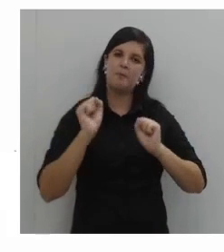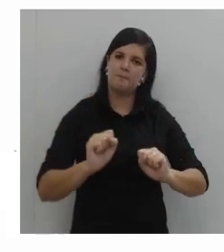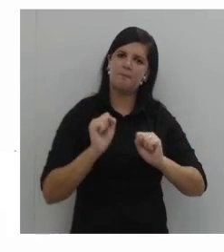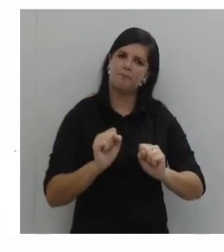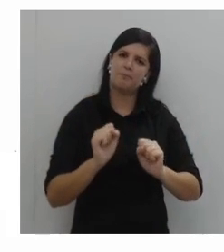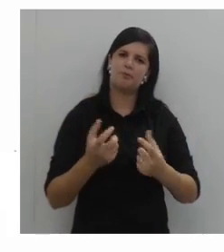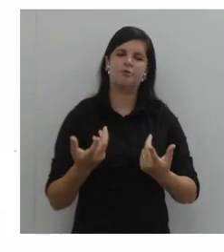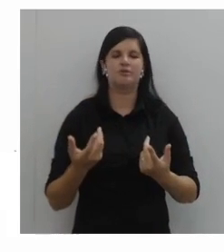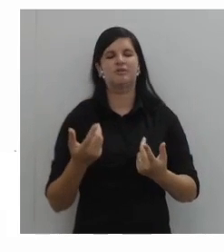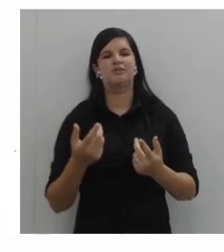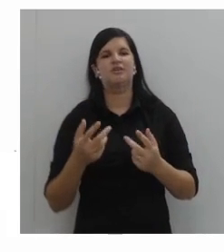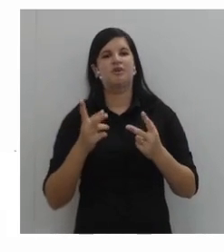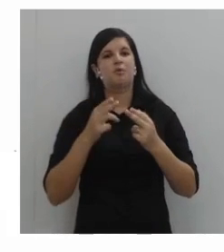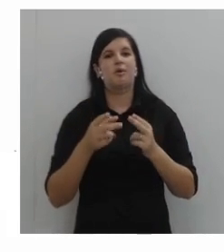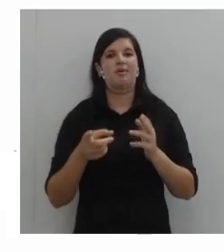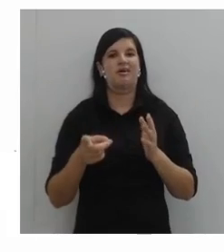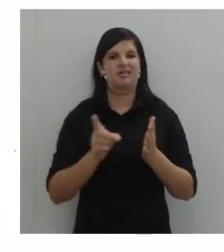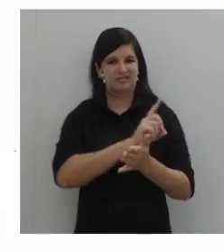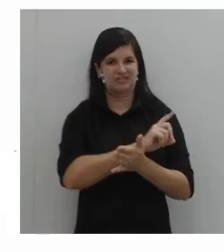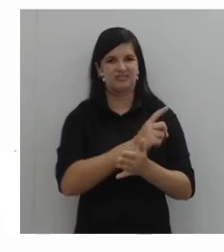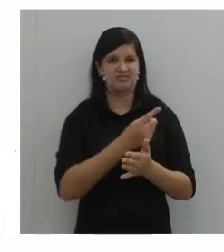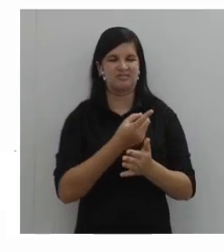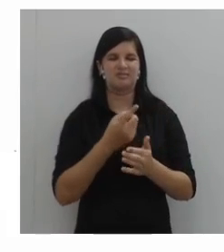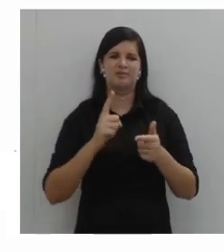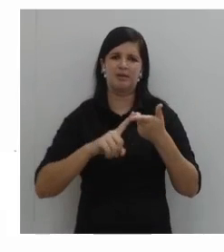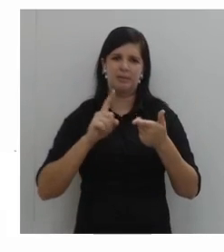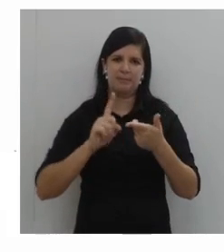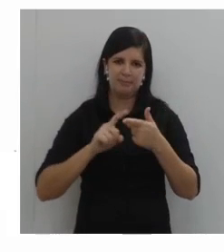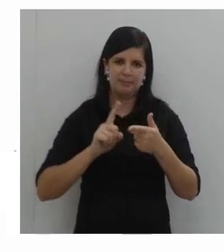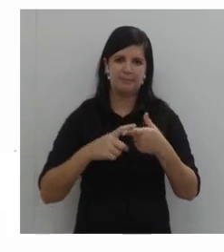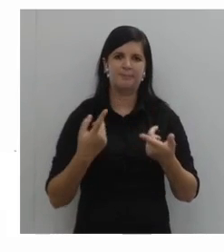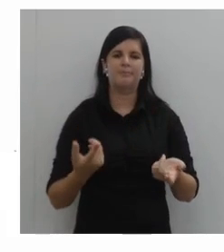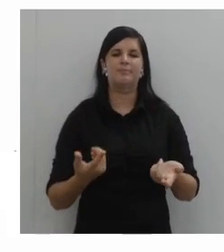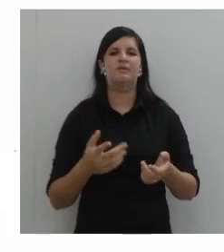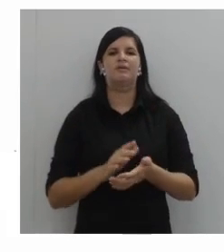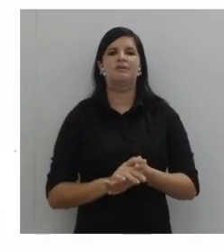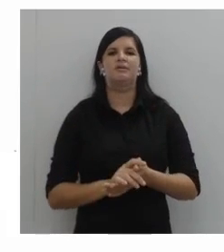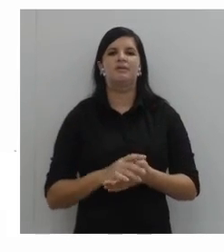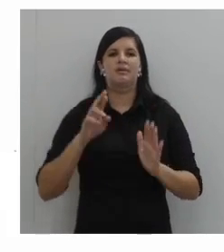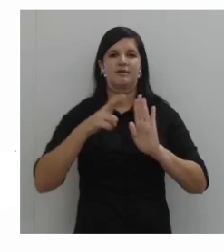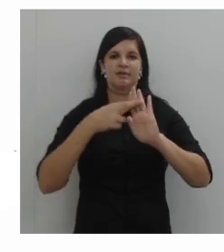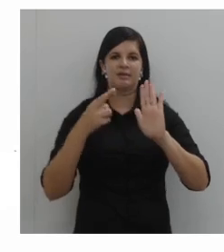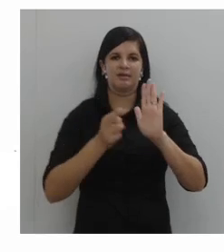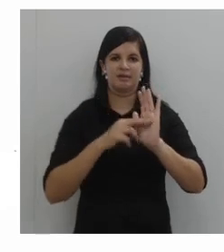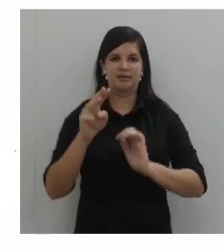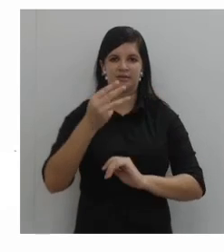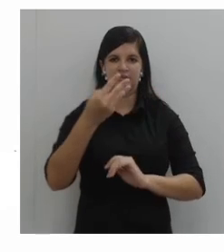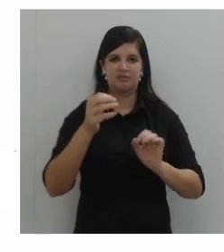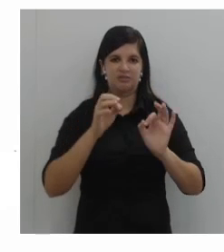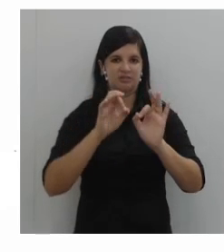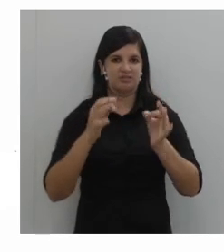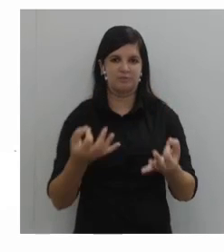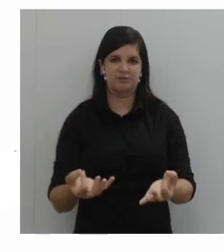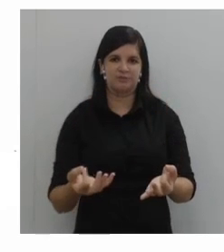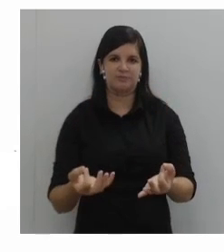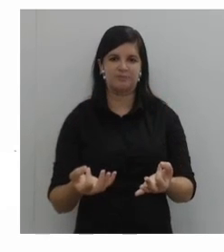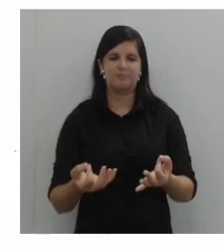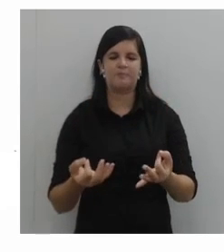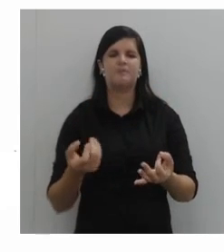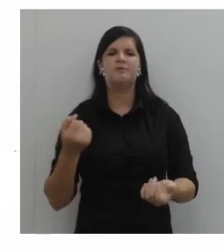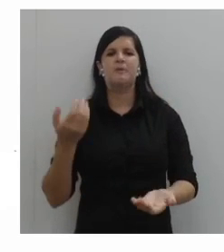proporcionalidade como na questão anterior, ou pode fazer a proporcionalidade numa regra de 3 simples. Se eu for fazer